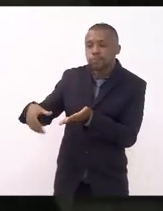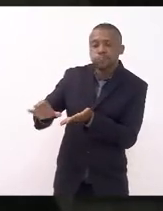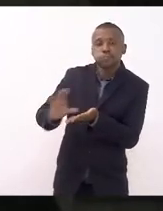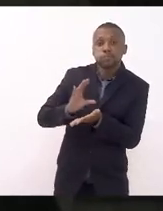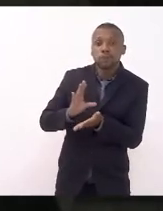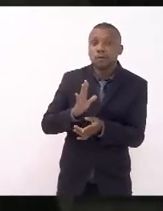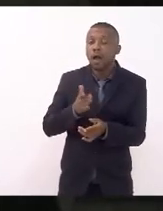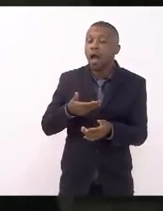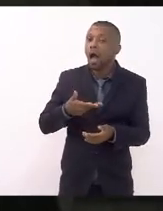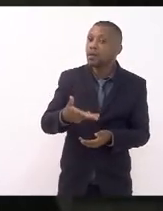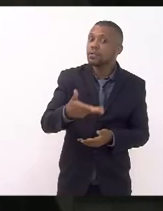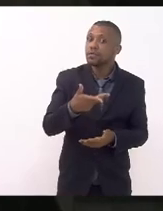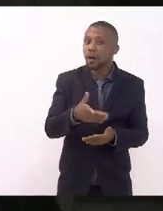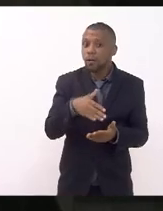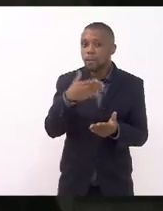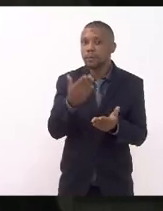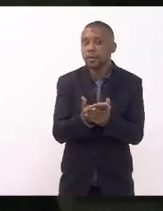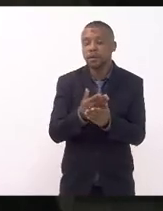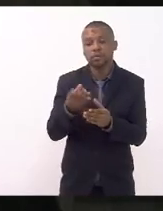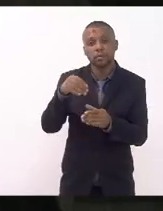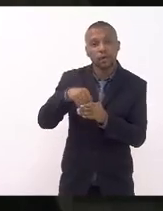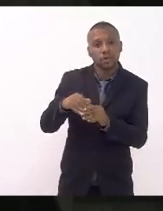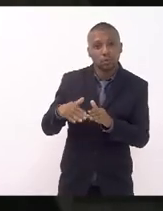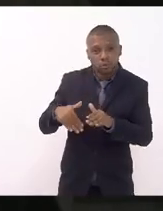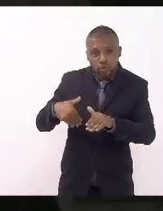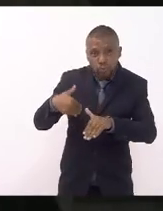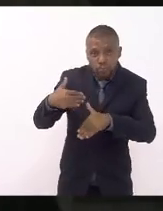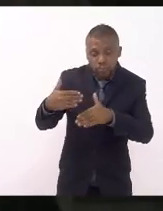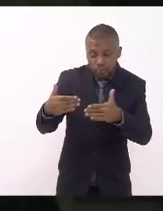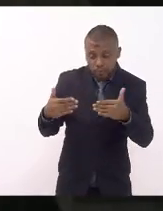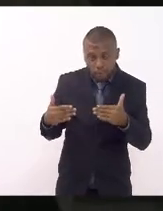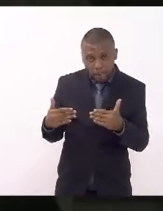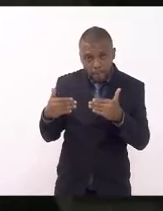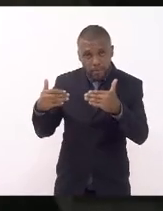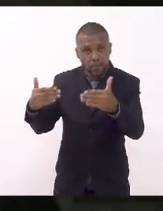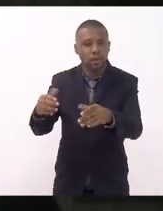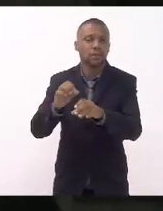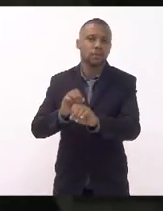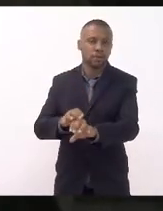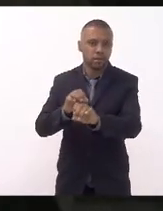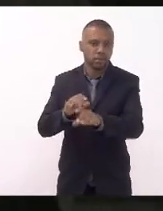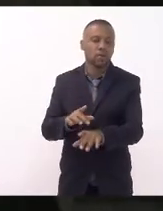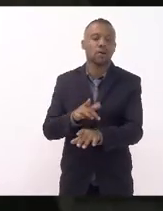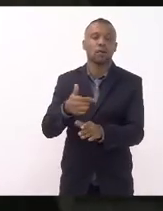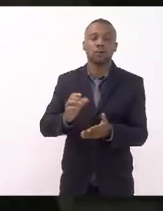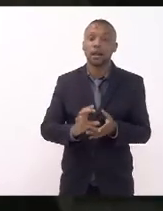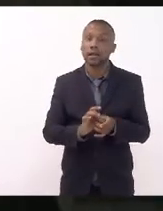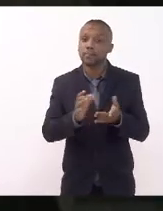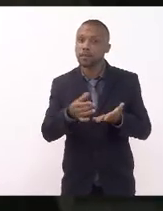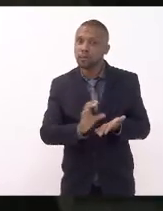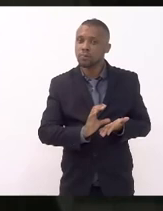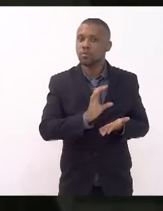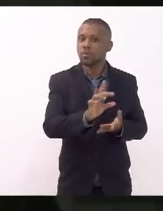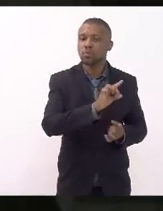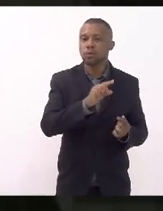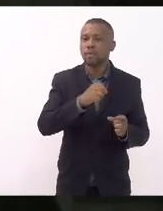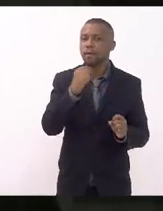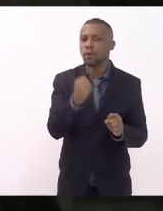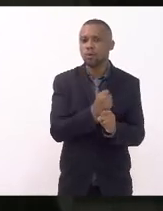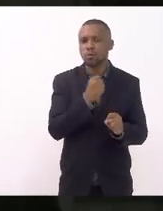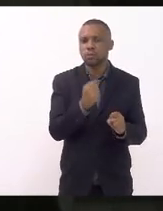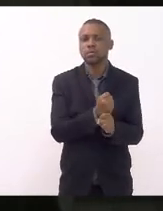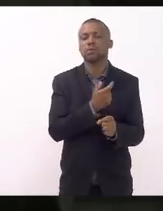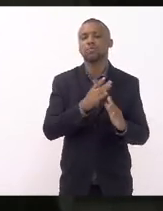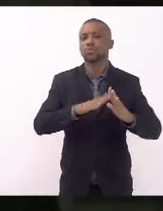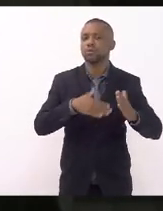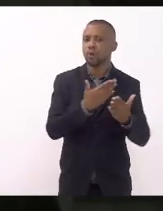os processos do Ministério da Educação, para a liberação de recursos, para a construção de creches e mais. Há